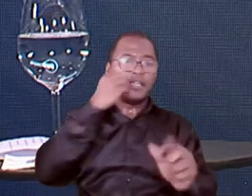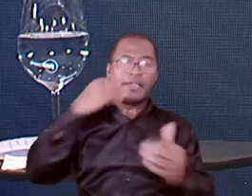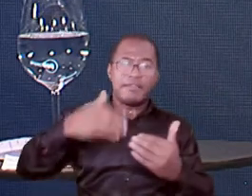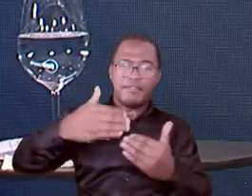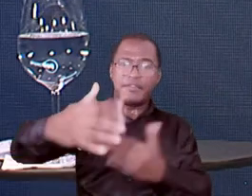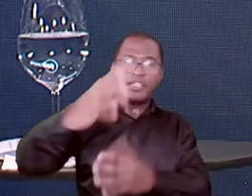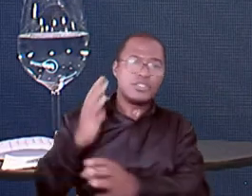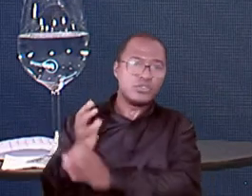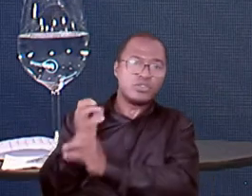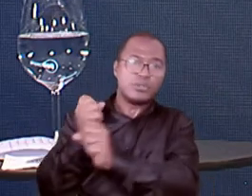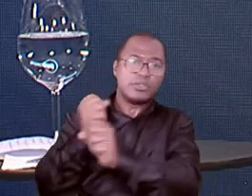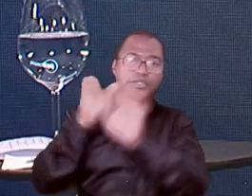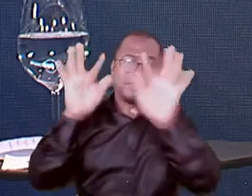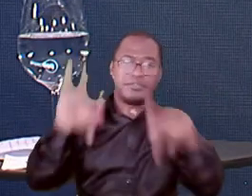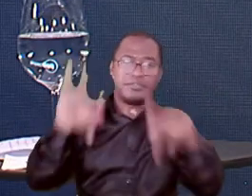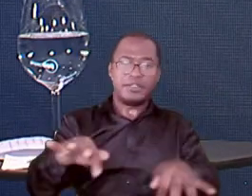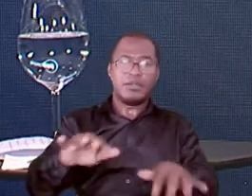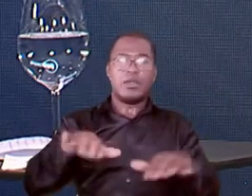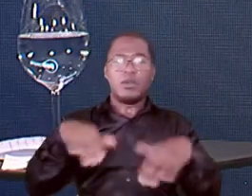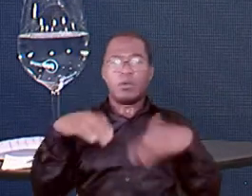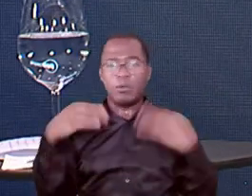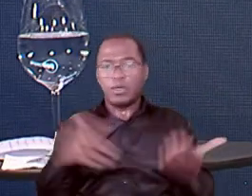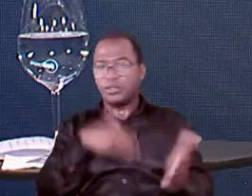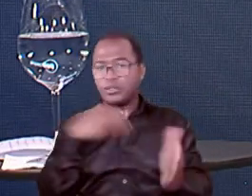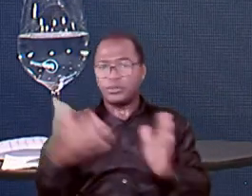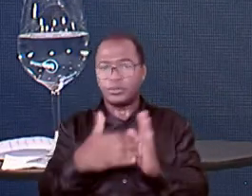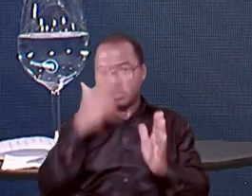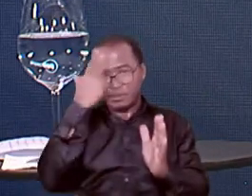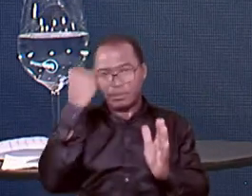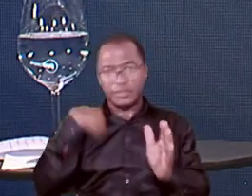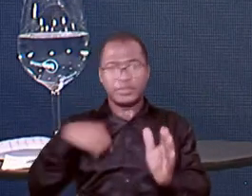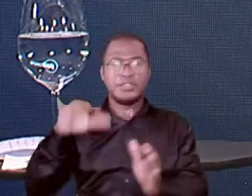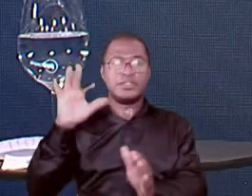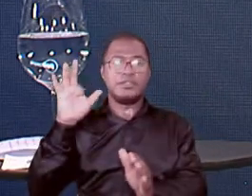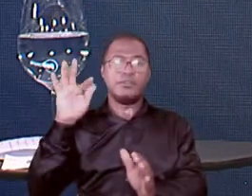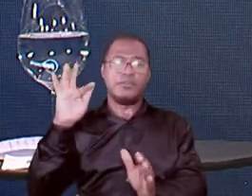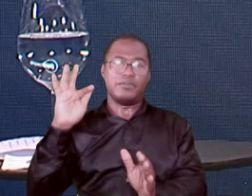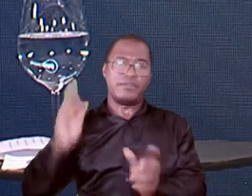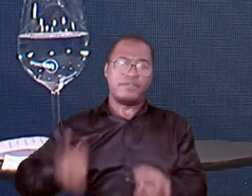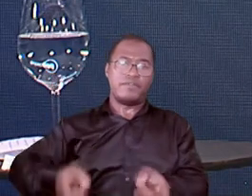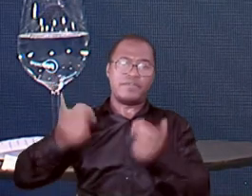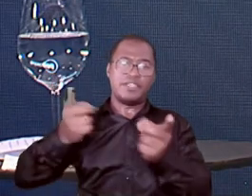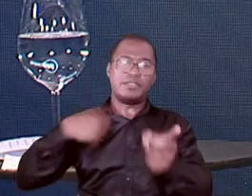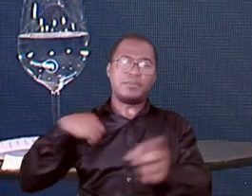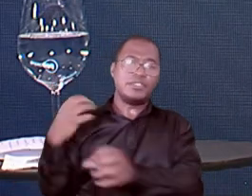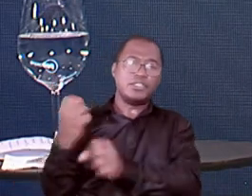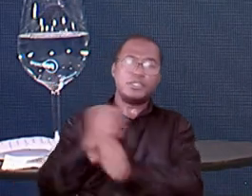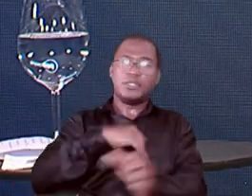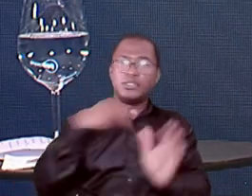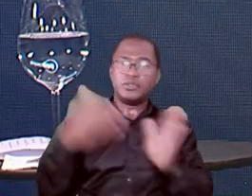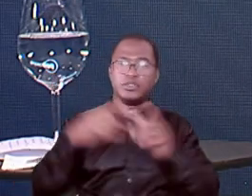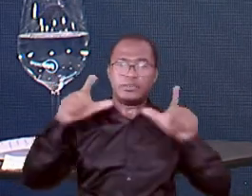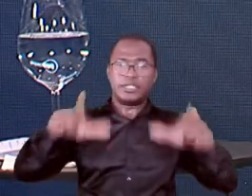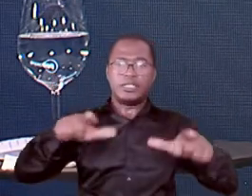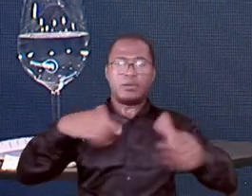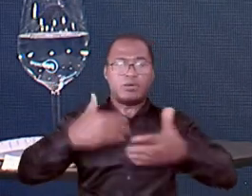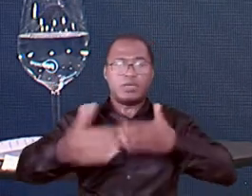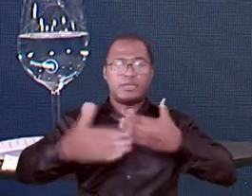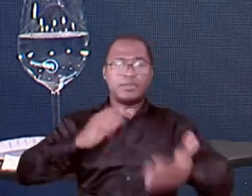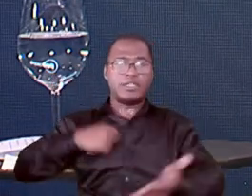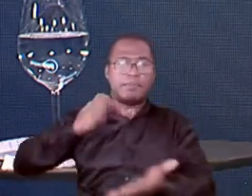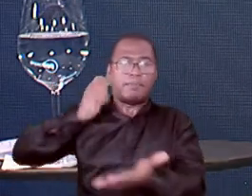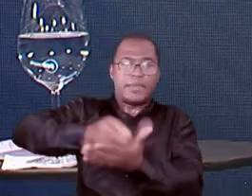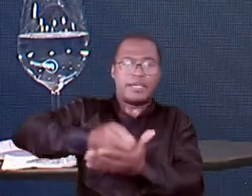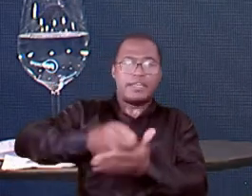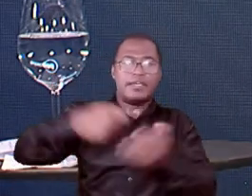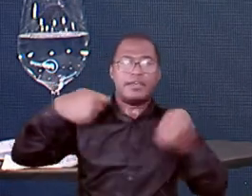os fornecedores puderem listar as suas duplicatas quaisquer que sejam eh as empresas devedoras isso vai